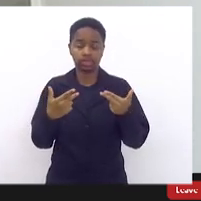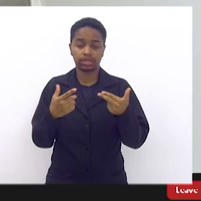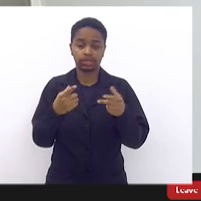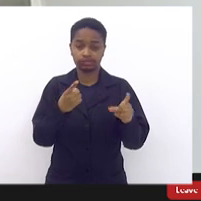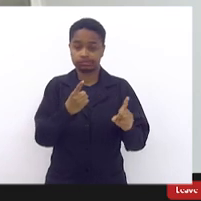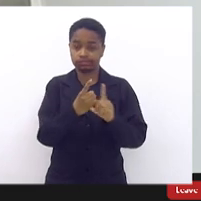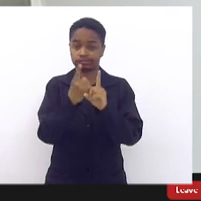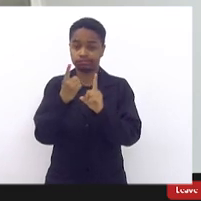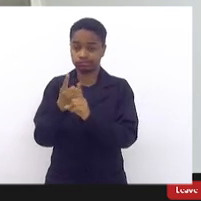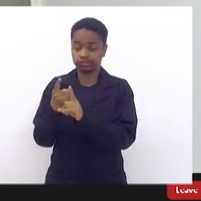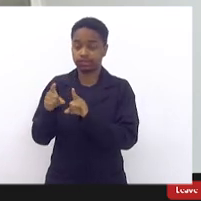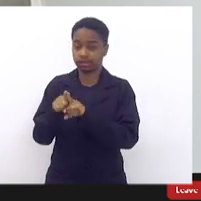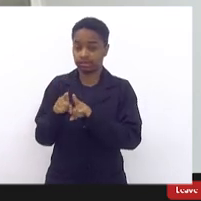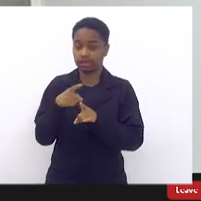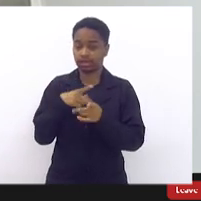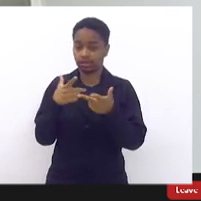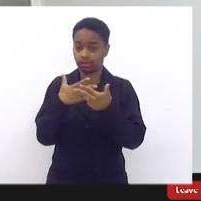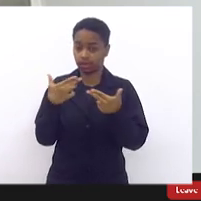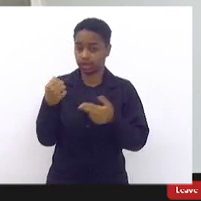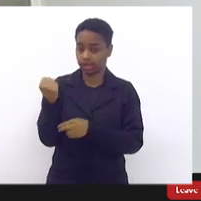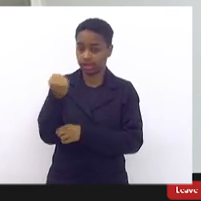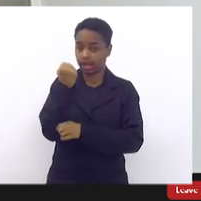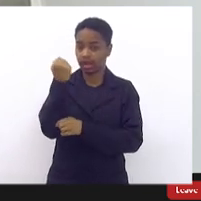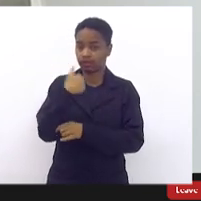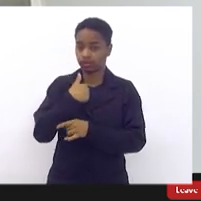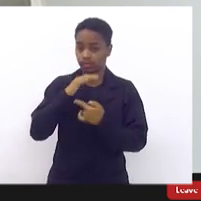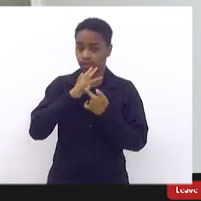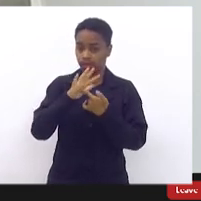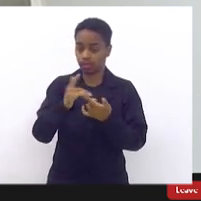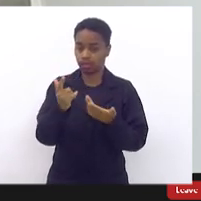casos muito graves no livro, de